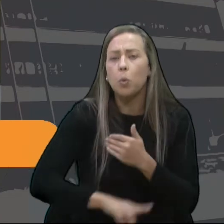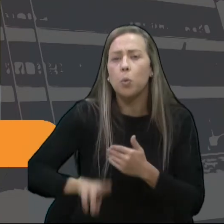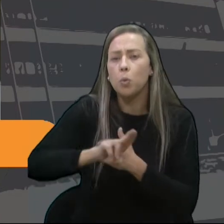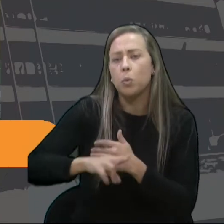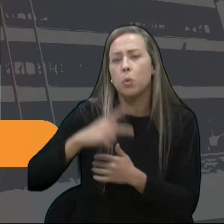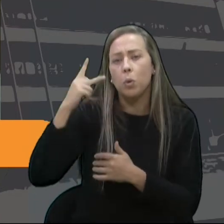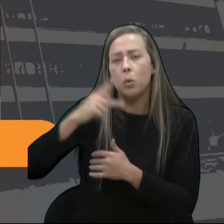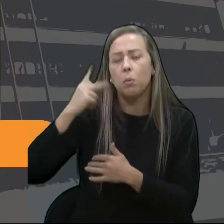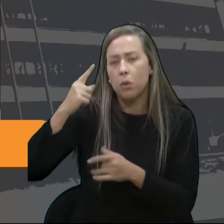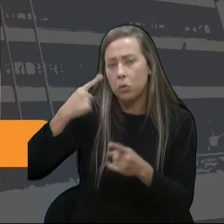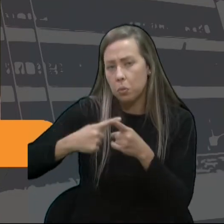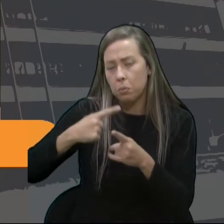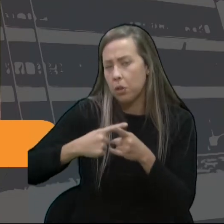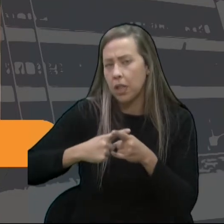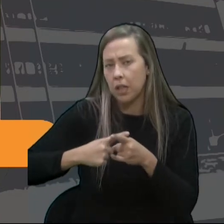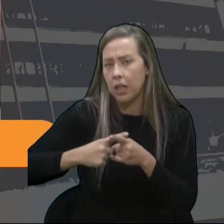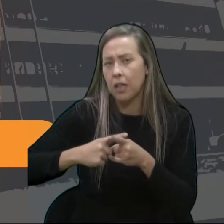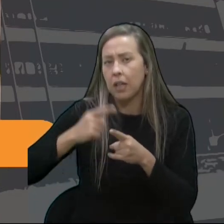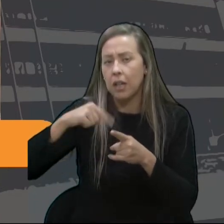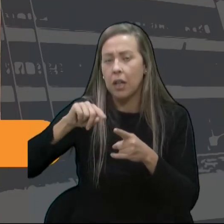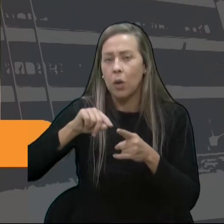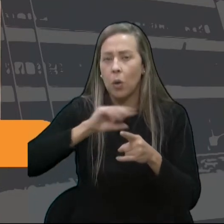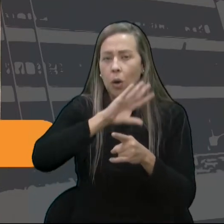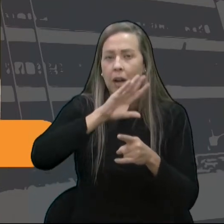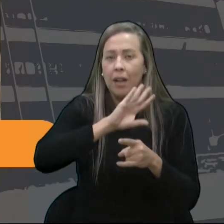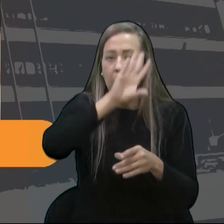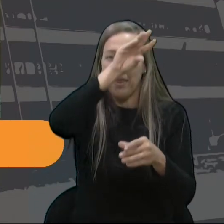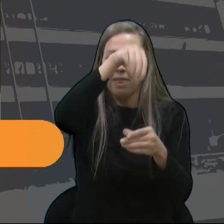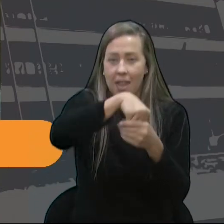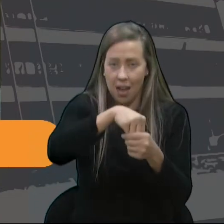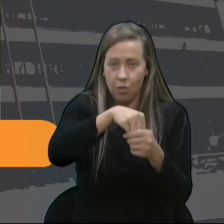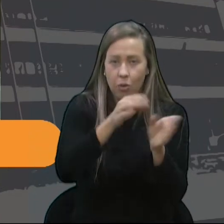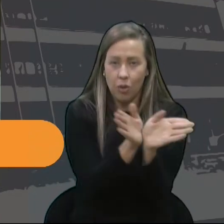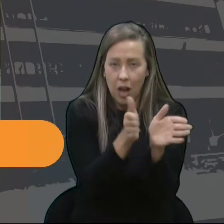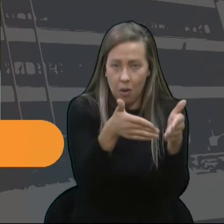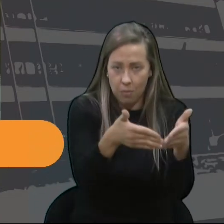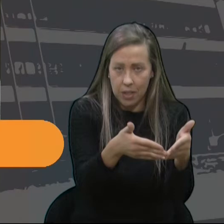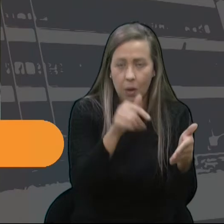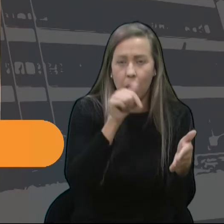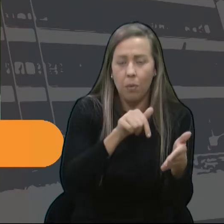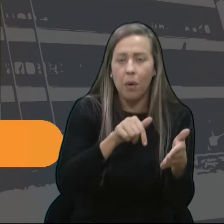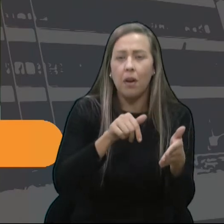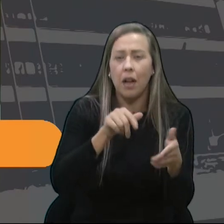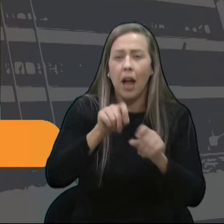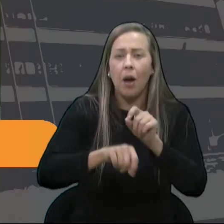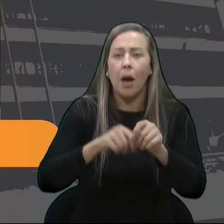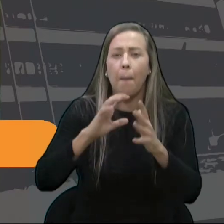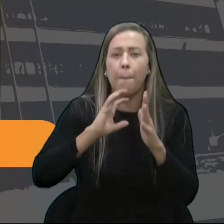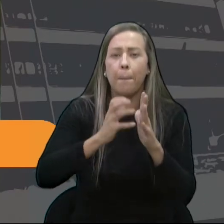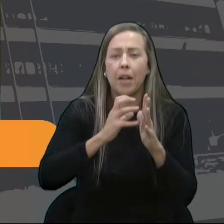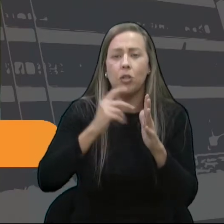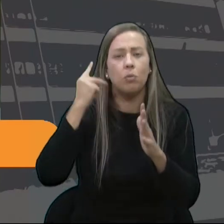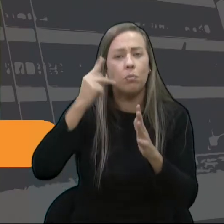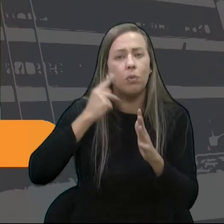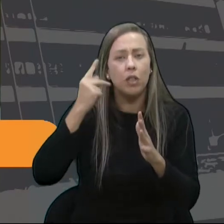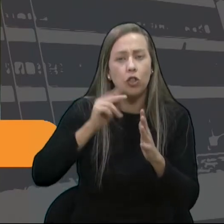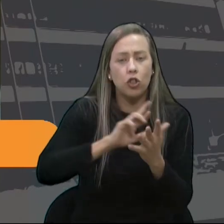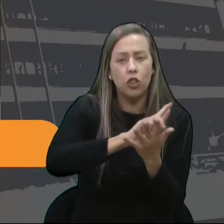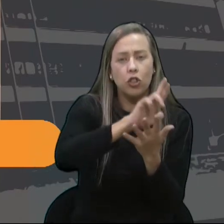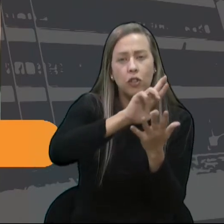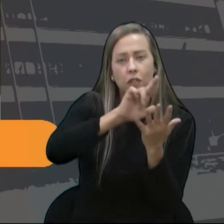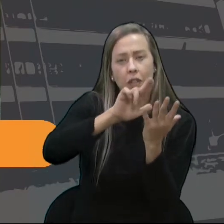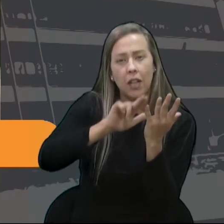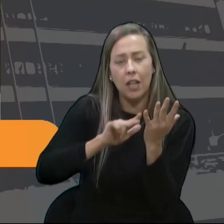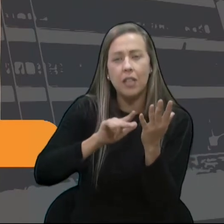político, porque simplesmente os componentes, os integrantes daquela comissão pertencem a partidos políticos diferentes, que